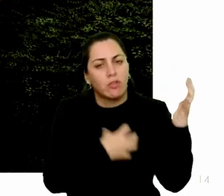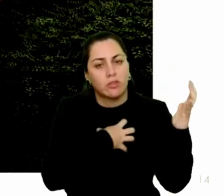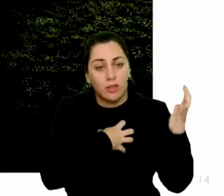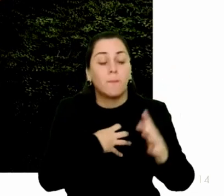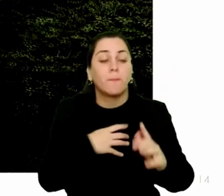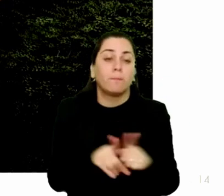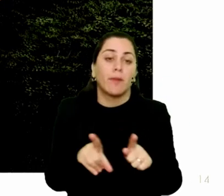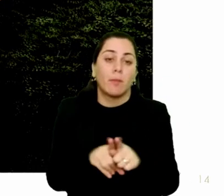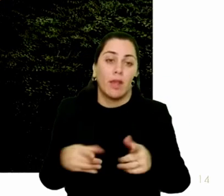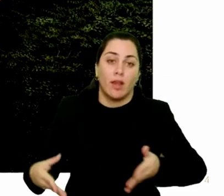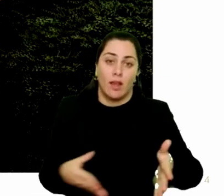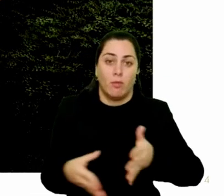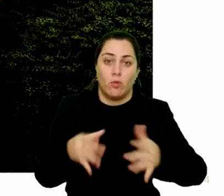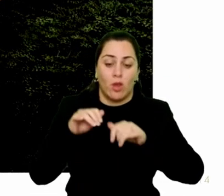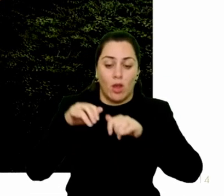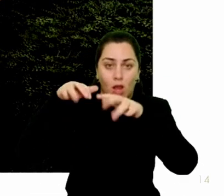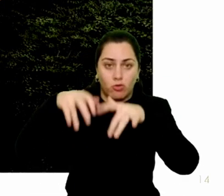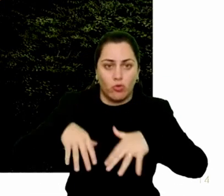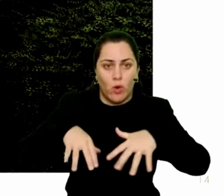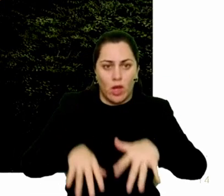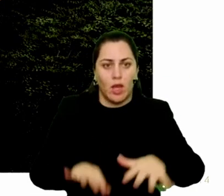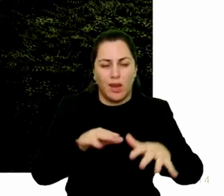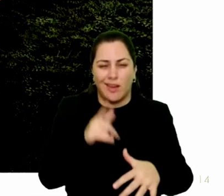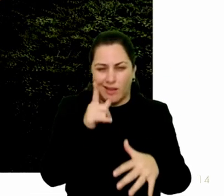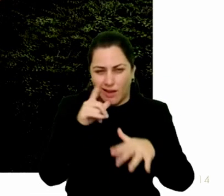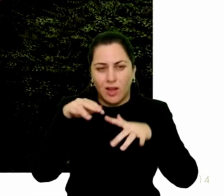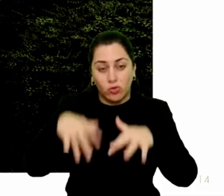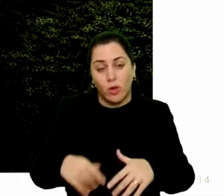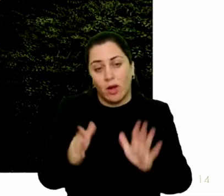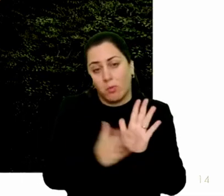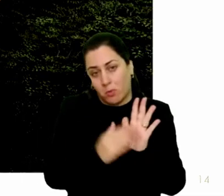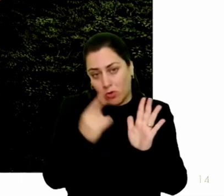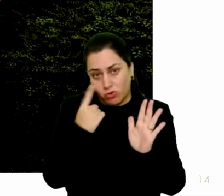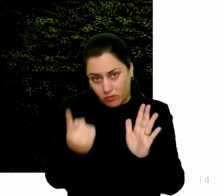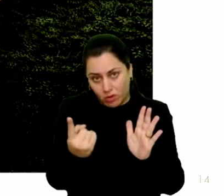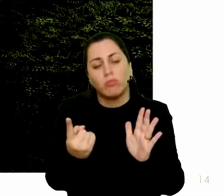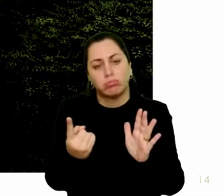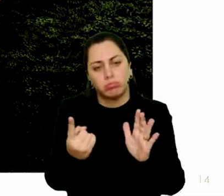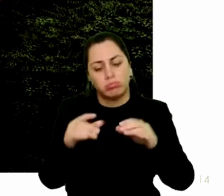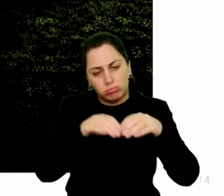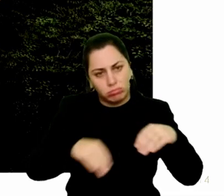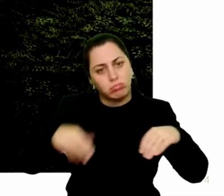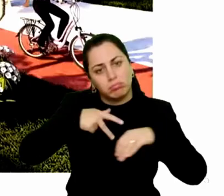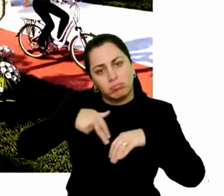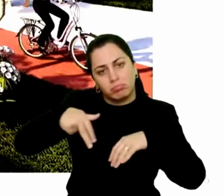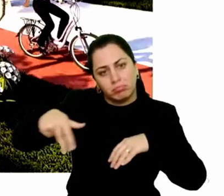A trilha da cachoeira, que seria proposto uma passarela suspensa sobre a cachoeira.